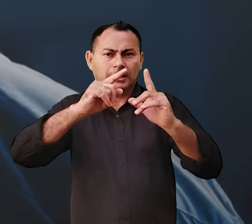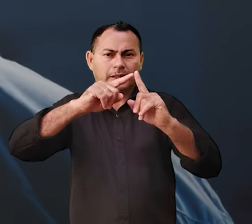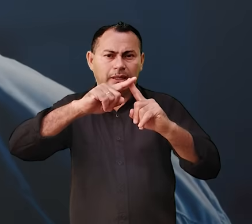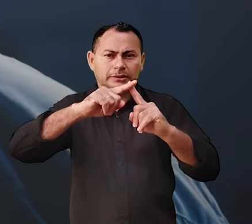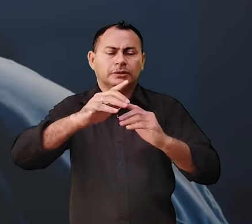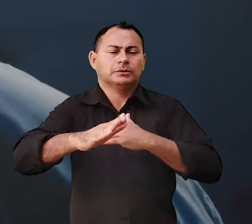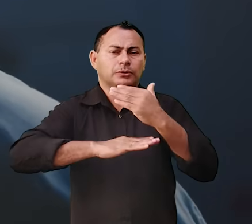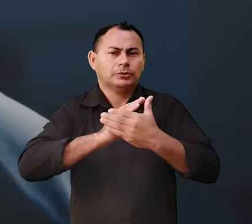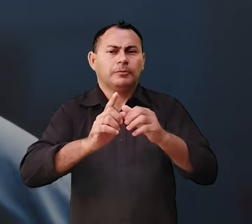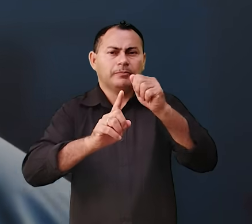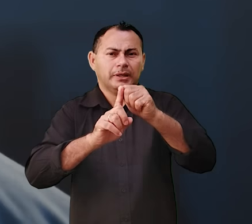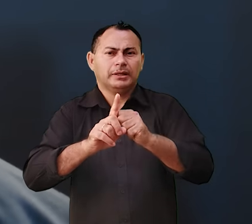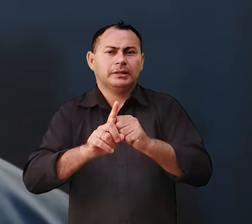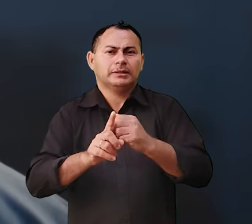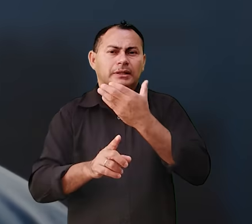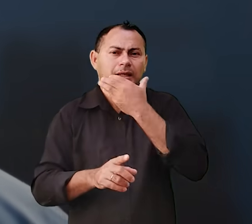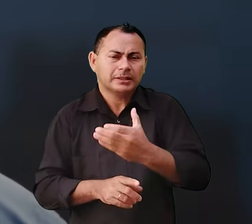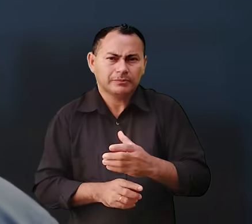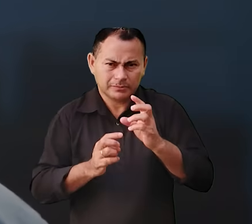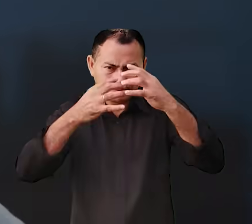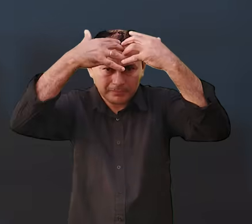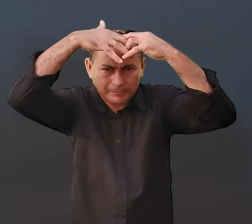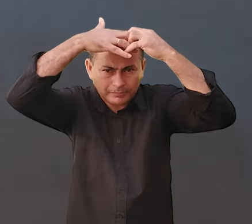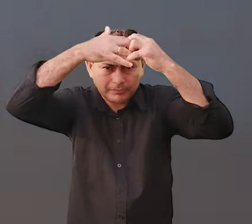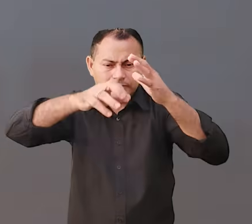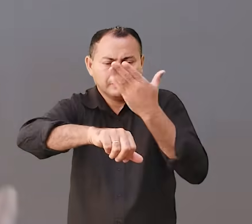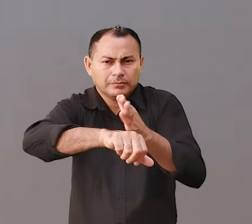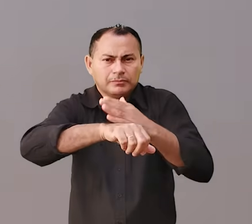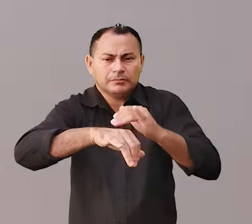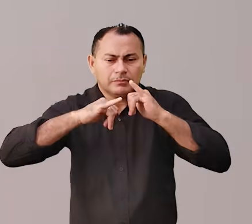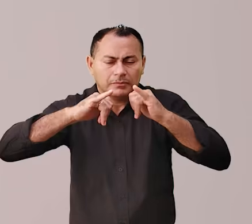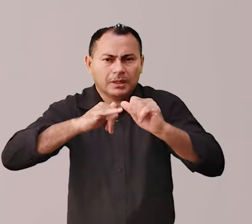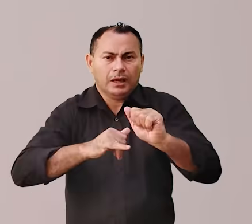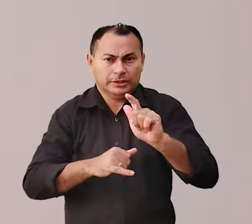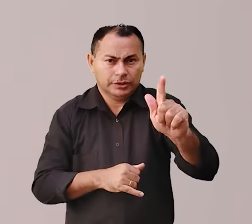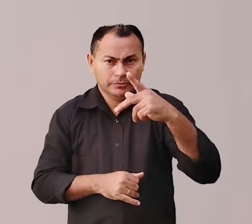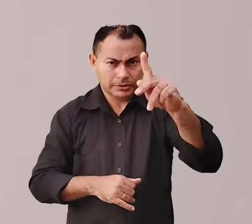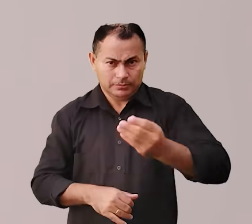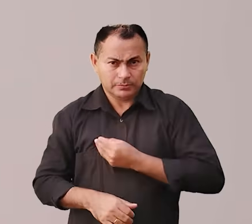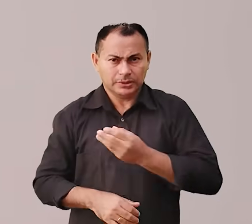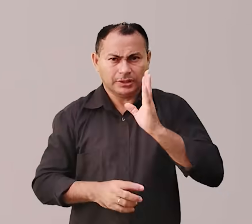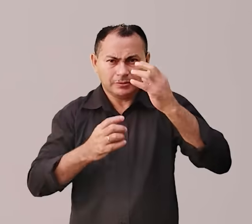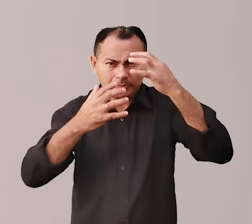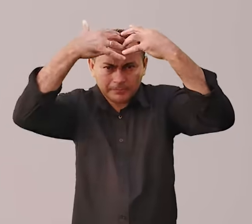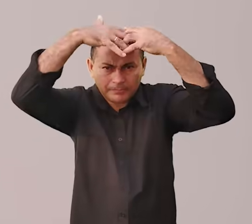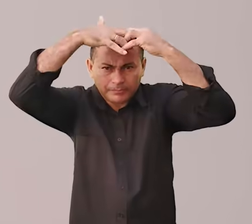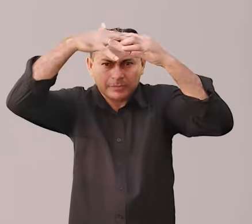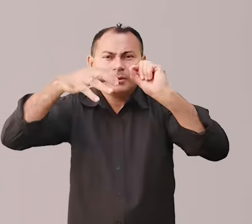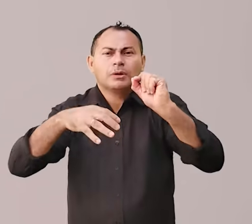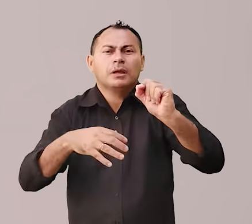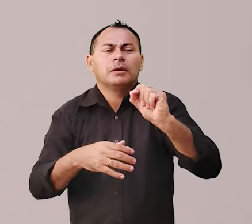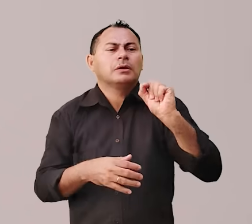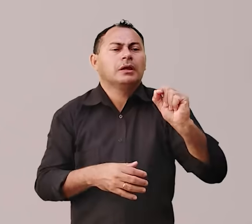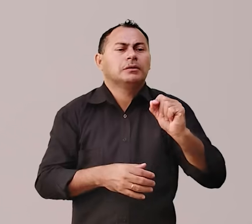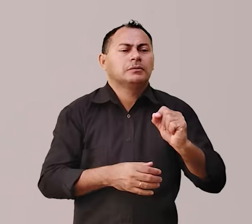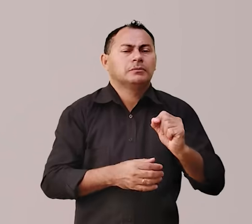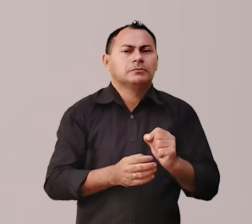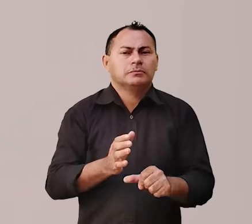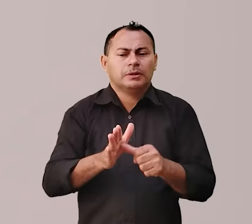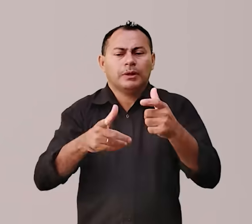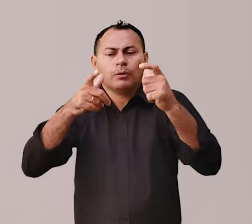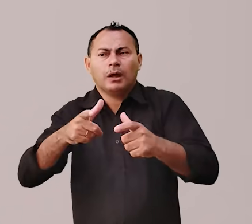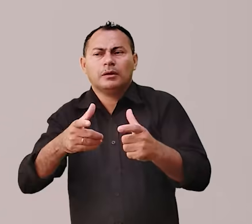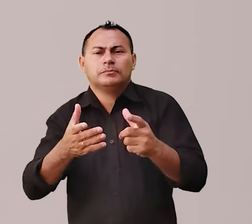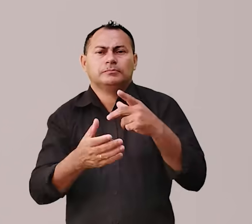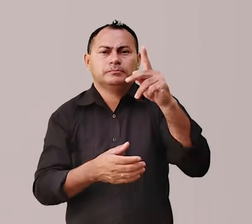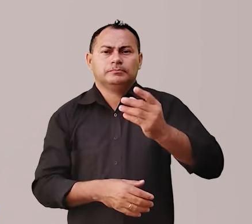durante todo o mês de dezembro. Você já refletiu sobre a aplicação da pregação de Ageu para você? O que ou quem ocupa o